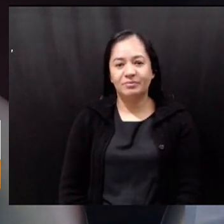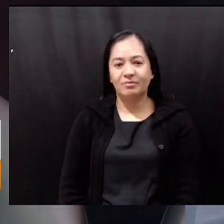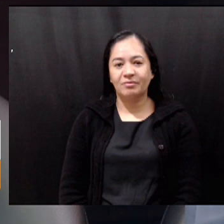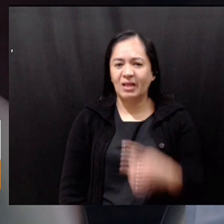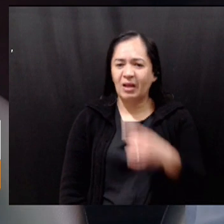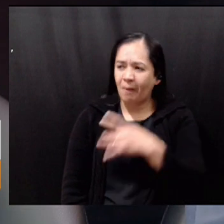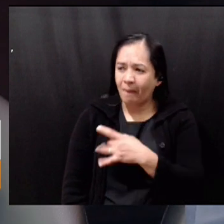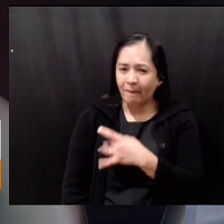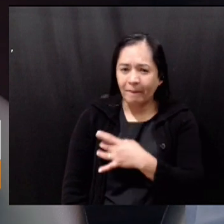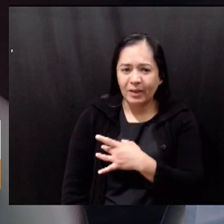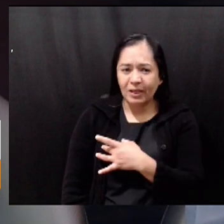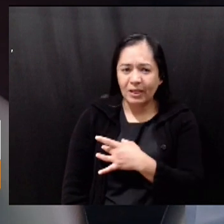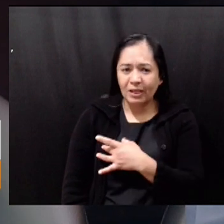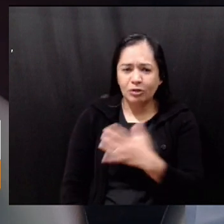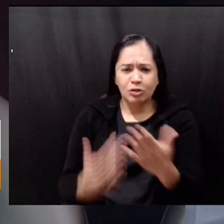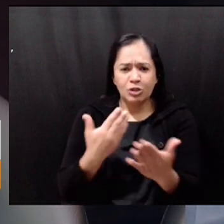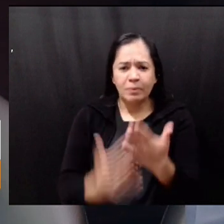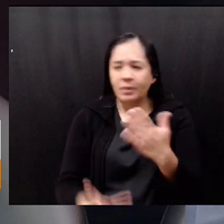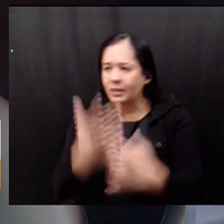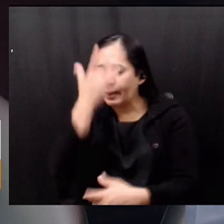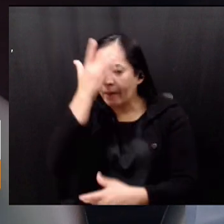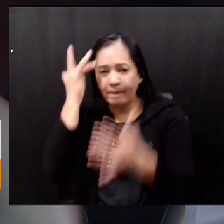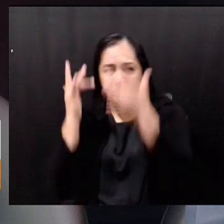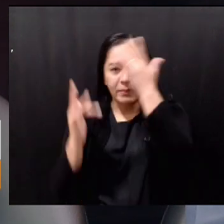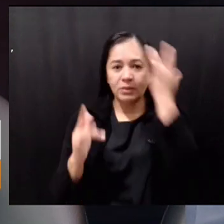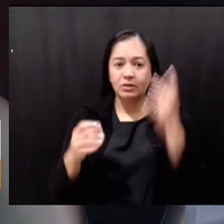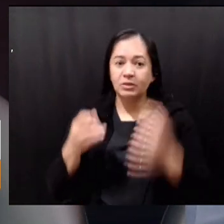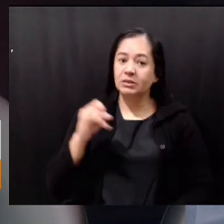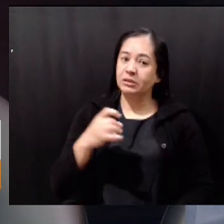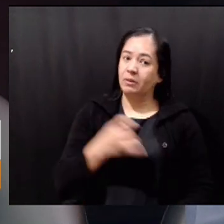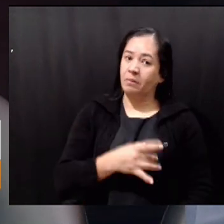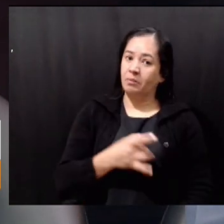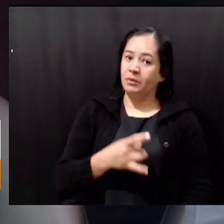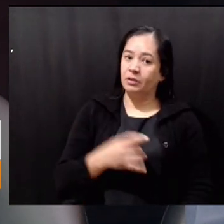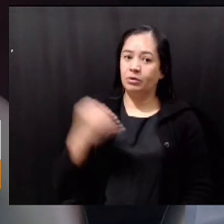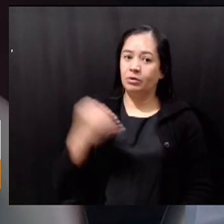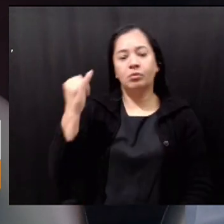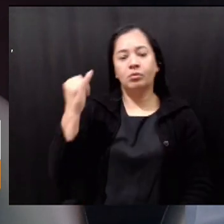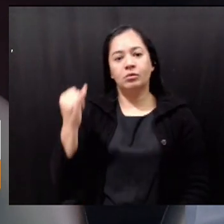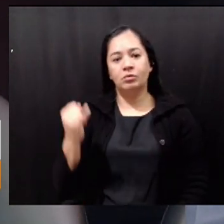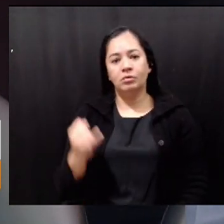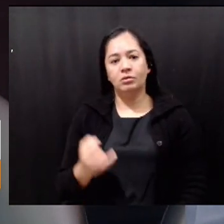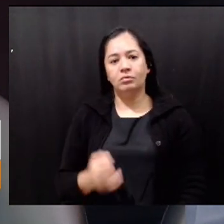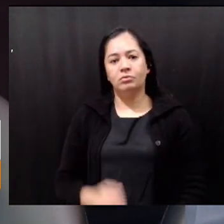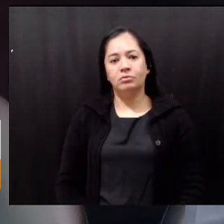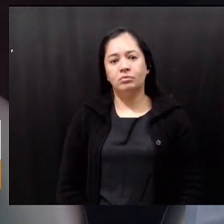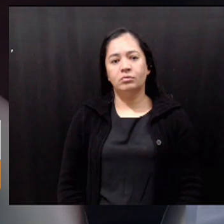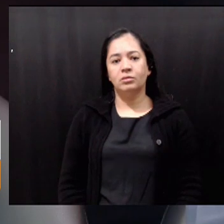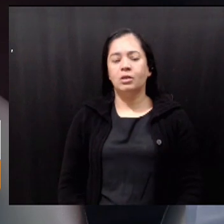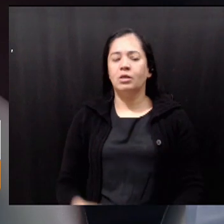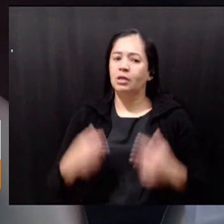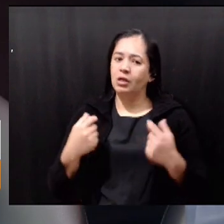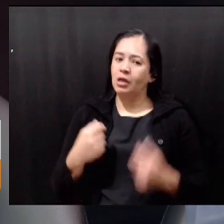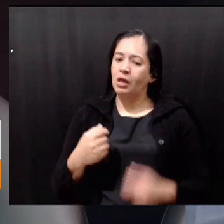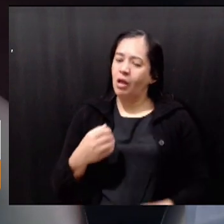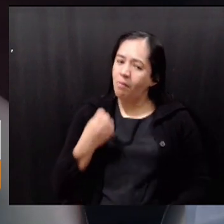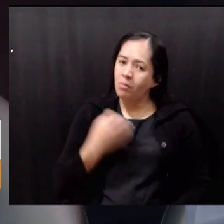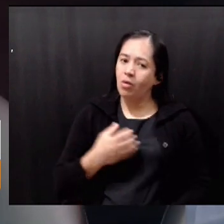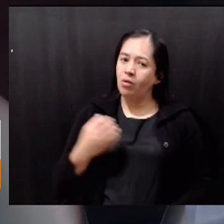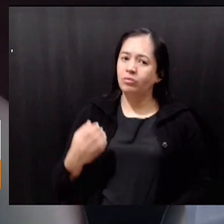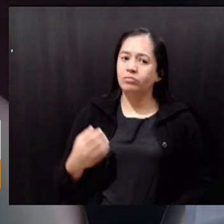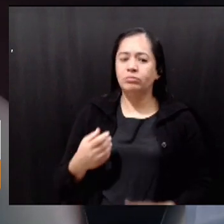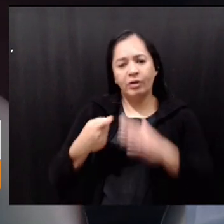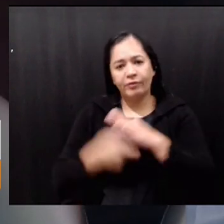pessoas? Né? Se esse medo for algo muito importante, vale a pena investir num processo de autoconhecimento. É necessário,